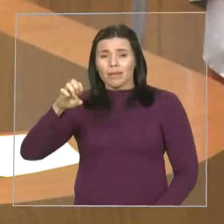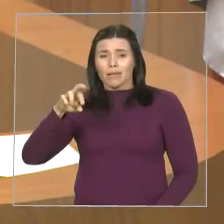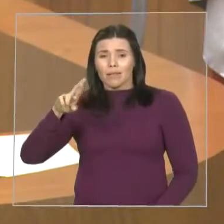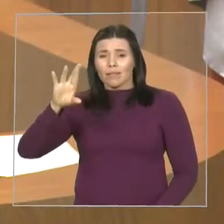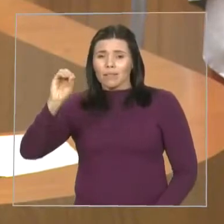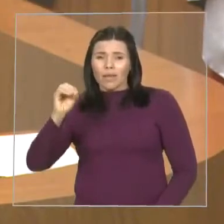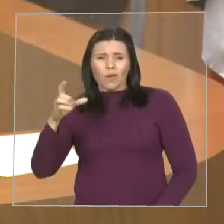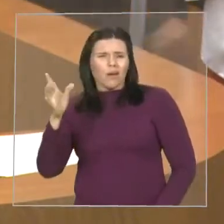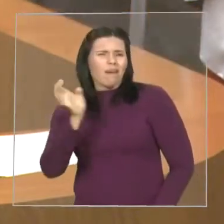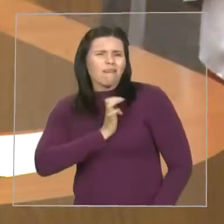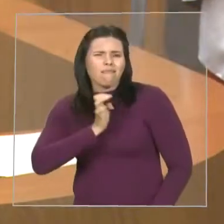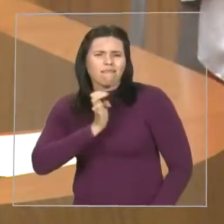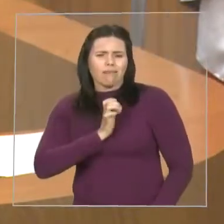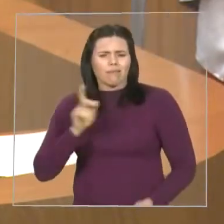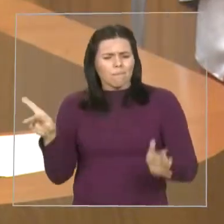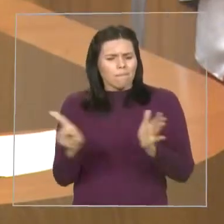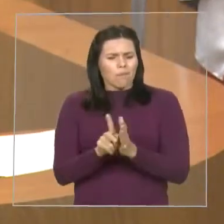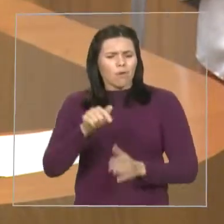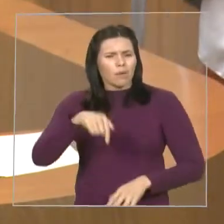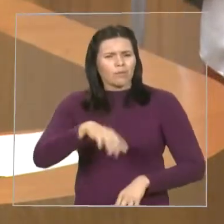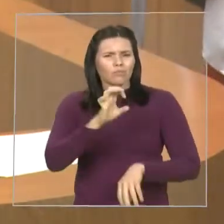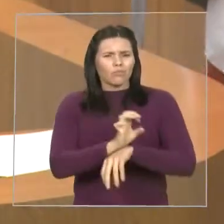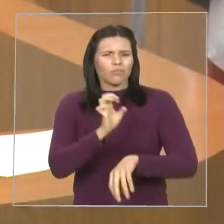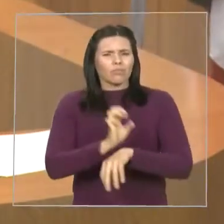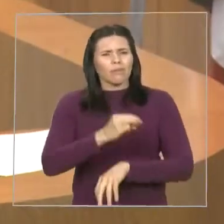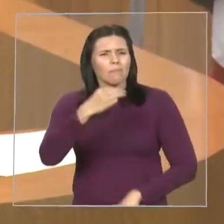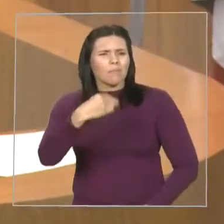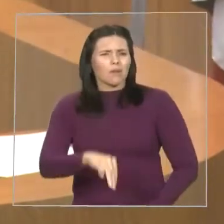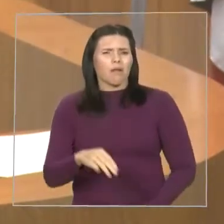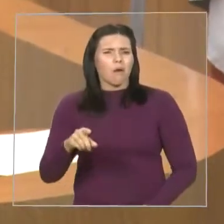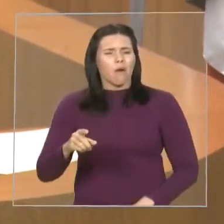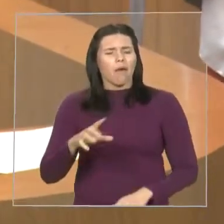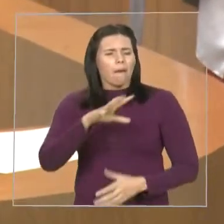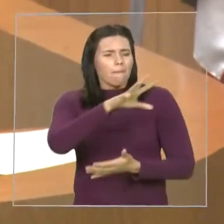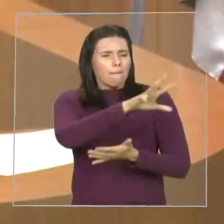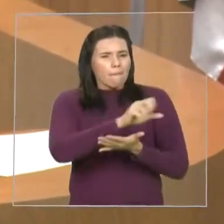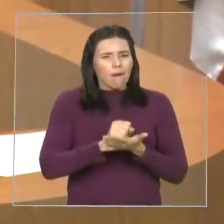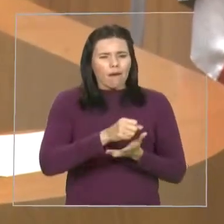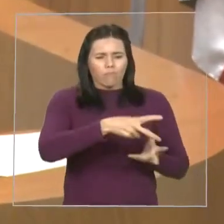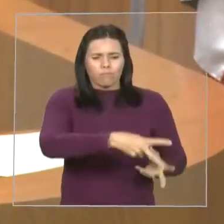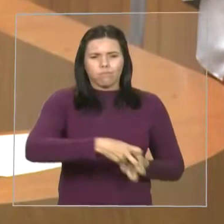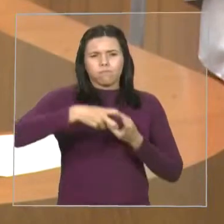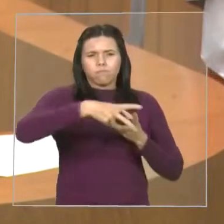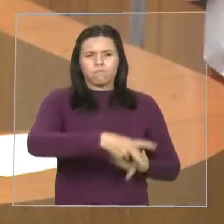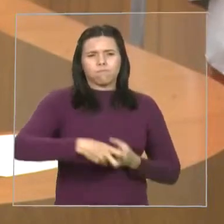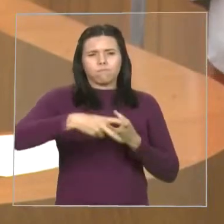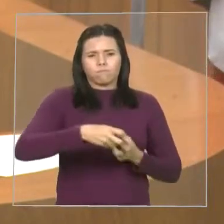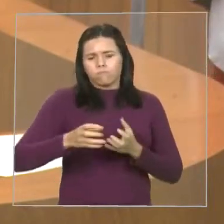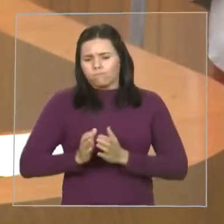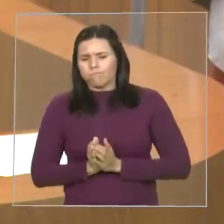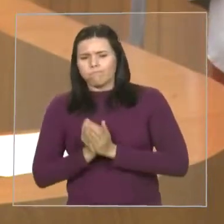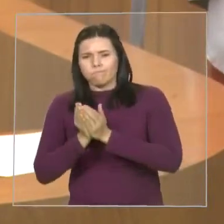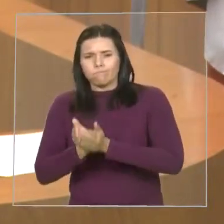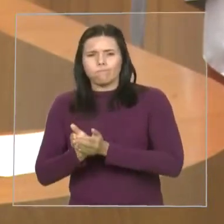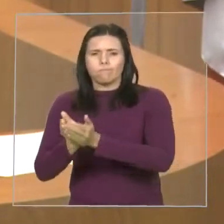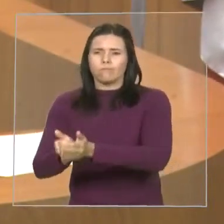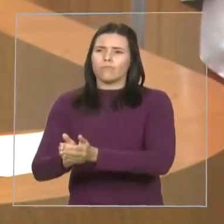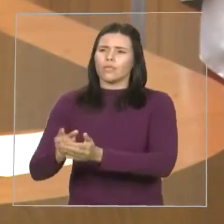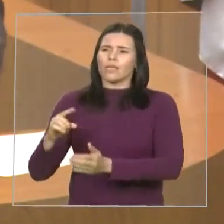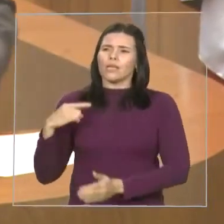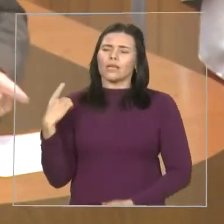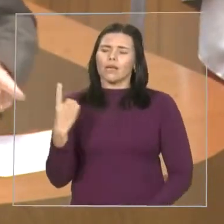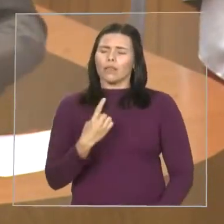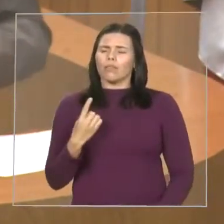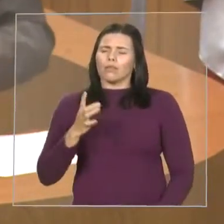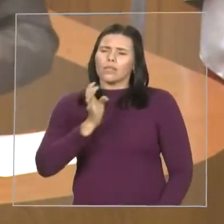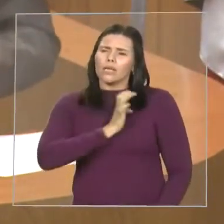Alexandre Almeida. Não se faz aqui uma siderúrgica, não se faz aqui uma indústria de transformação, não se gera emprego qualificado para o Maranhão.